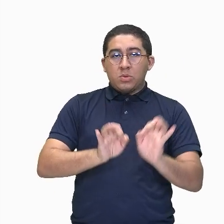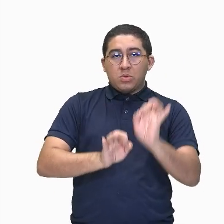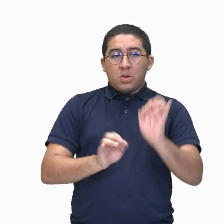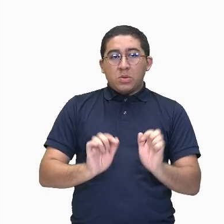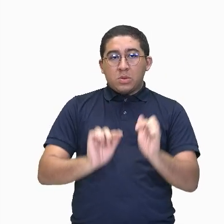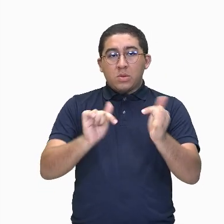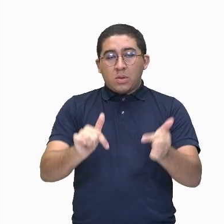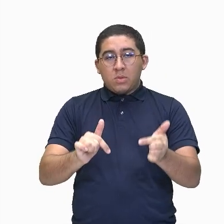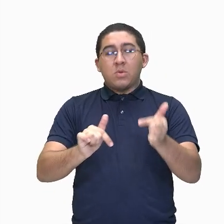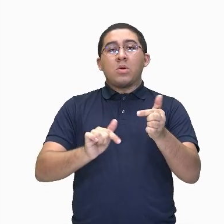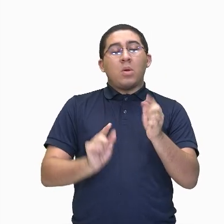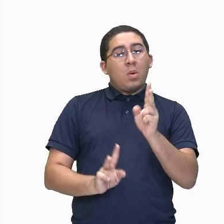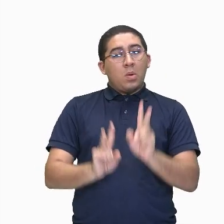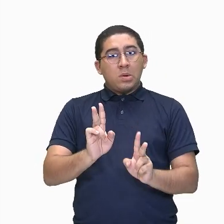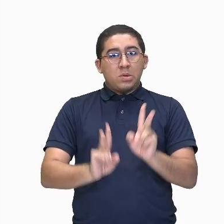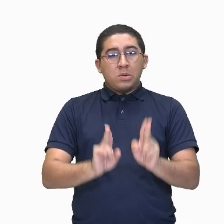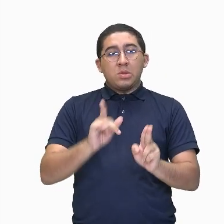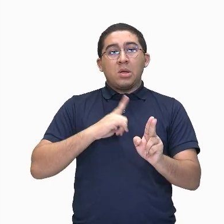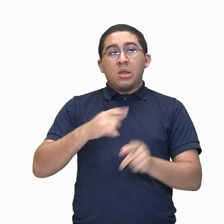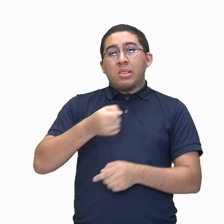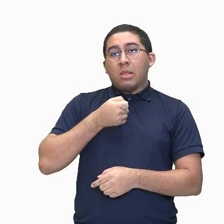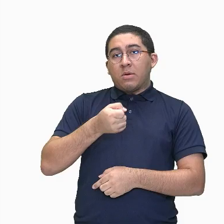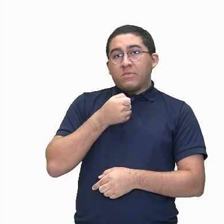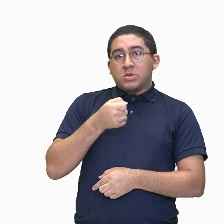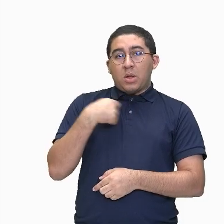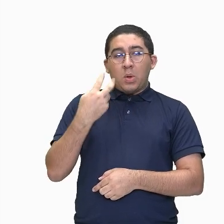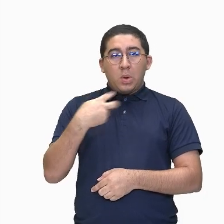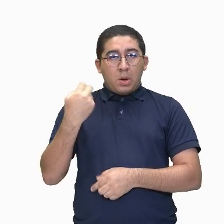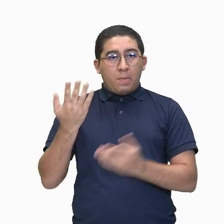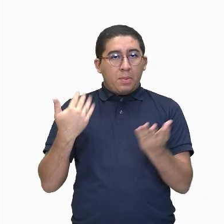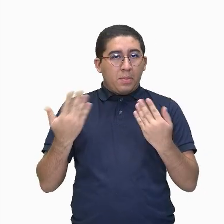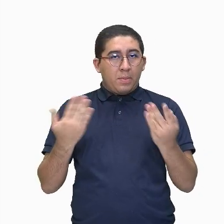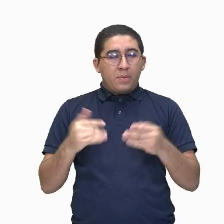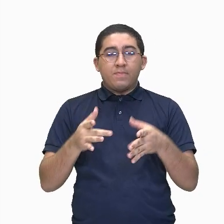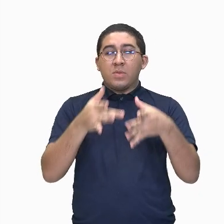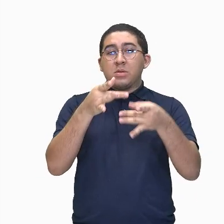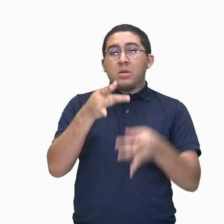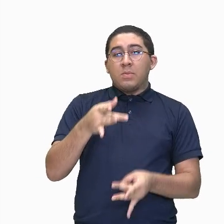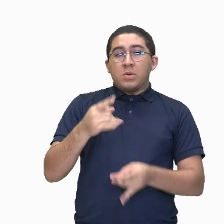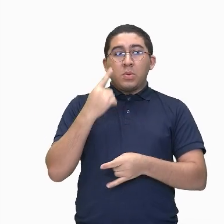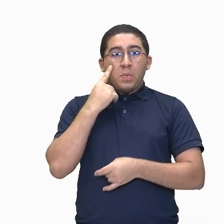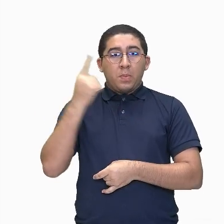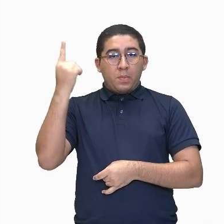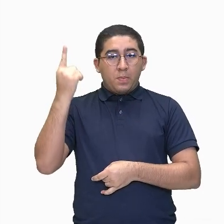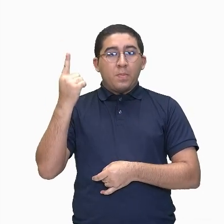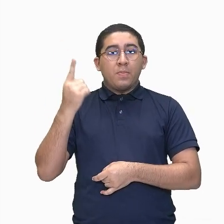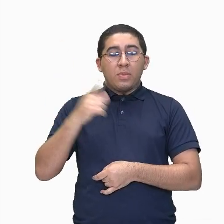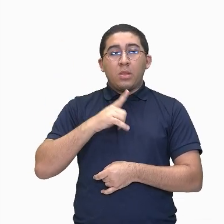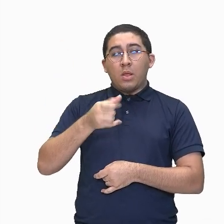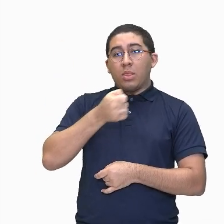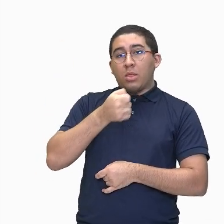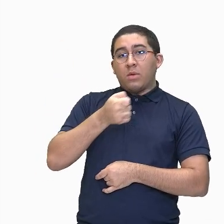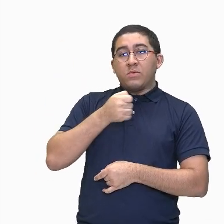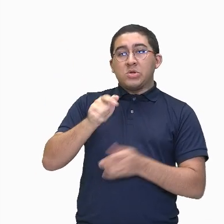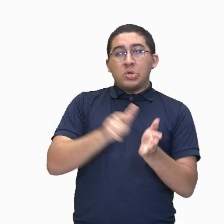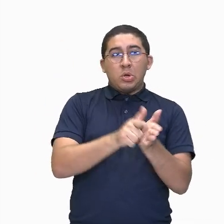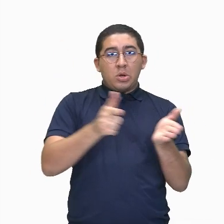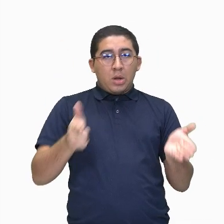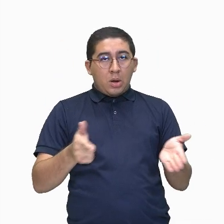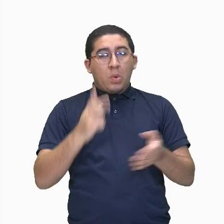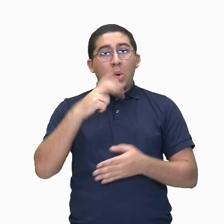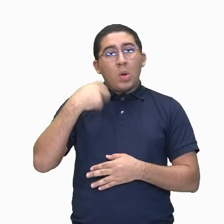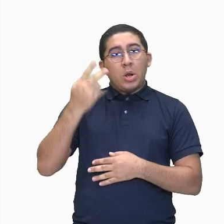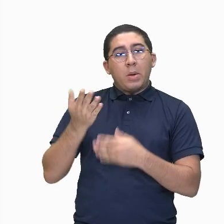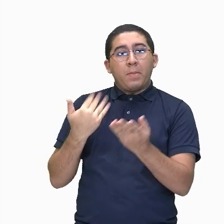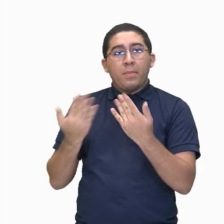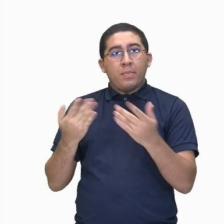planejamento, realização e edição de entrevistas orais. Seguindo, nós temos o detalhamento. Entrevistas jornalísticas